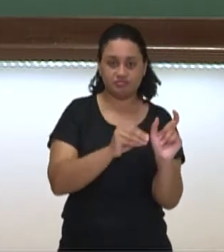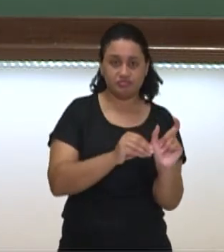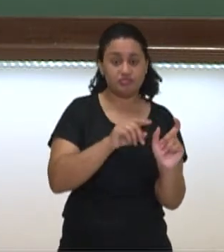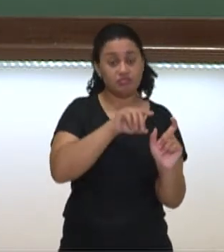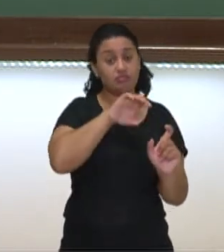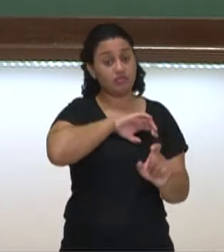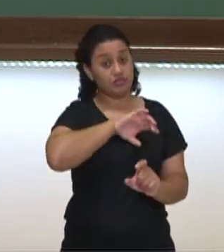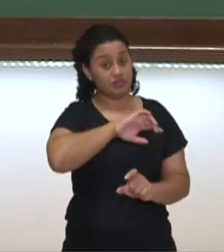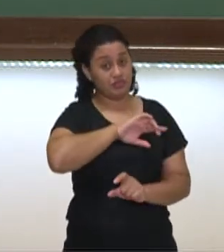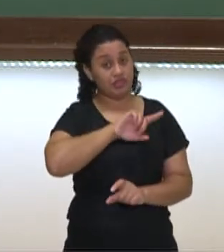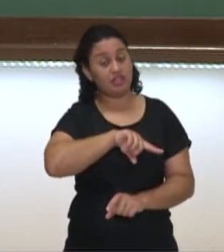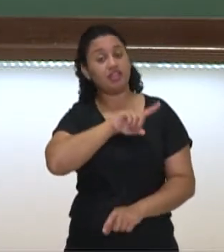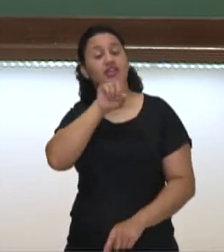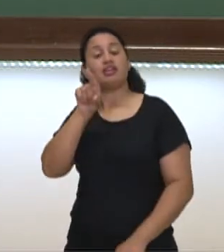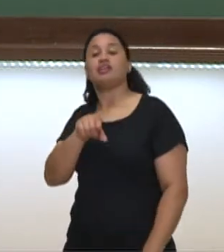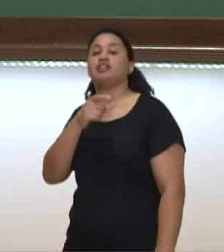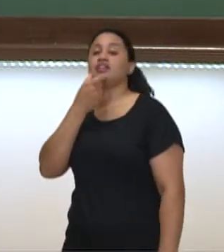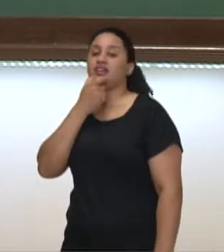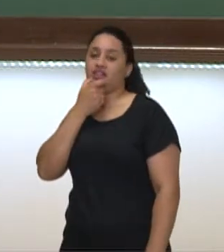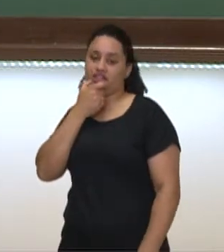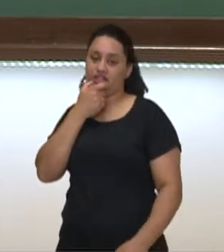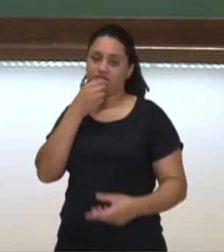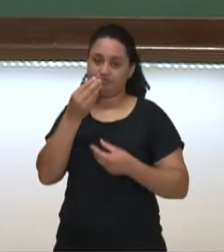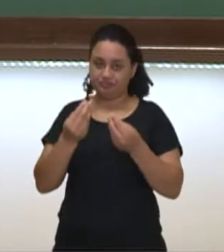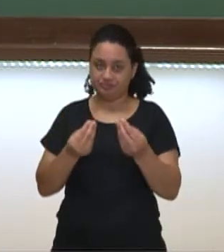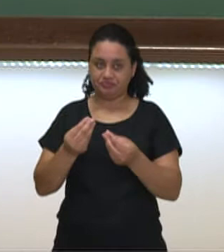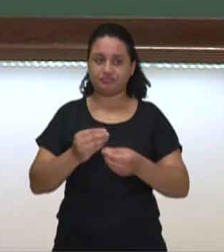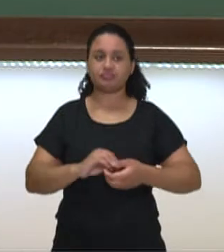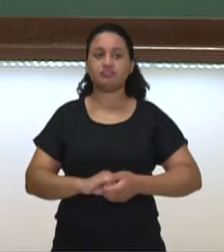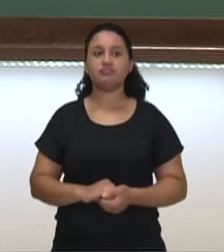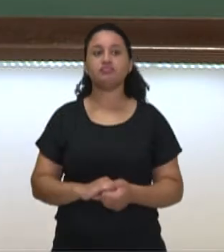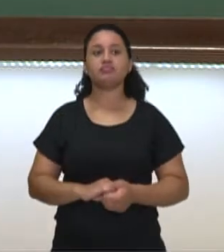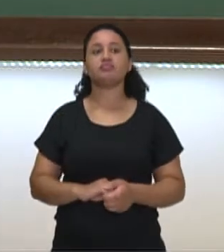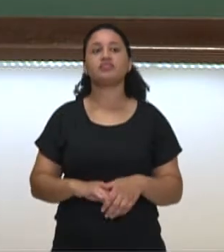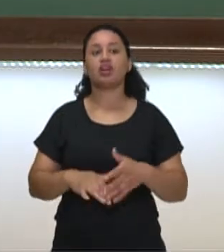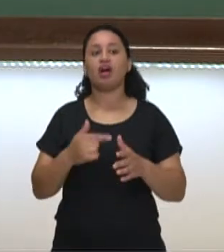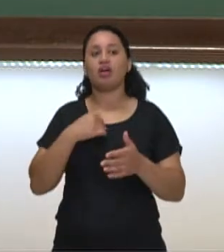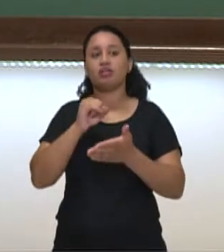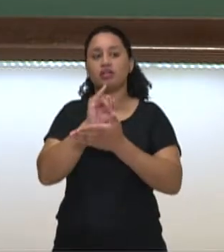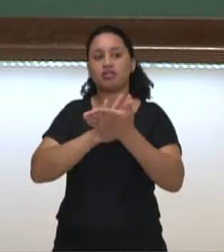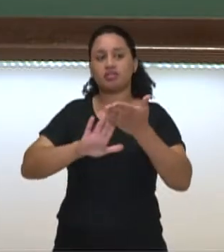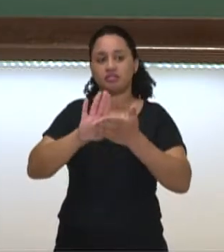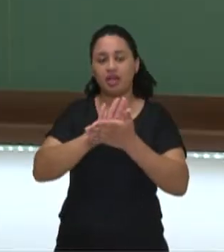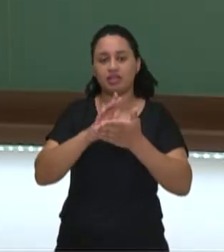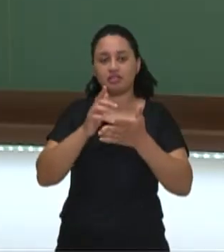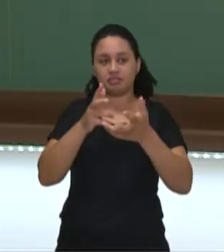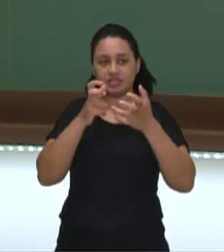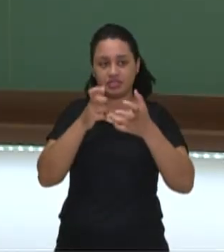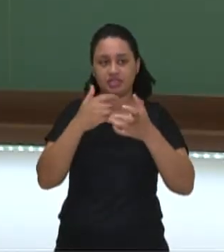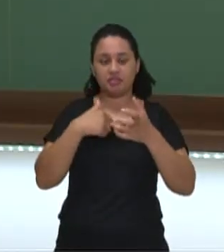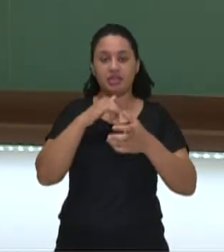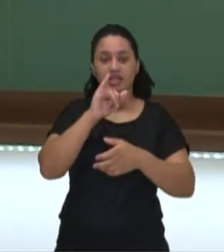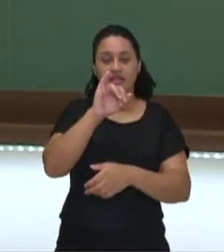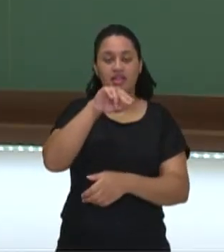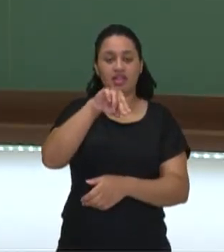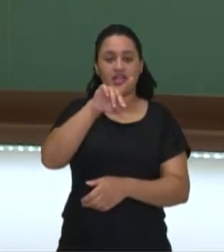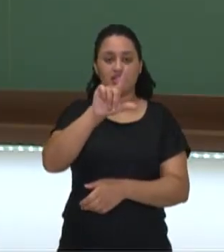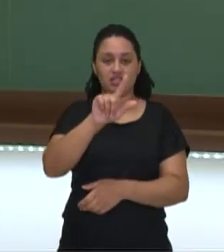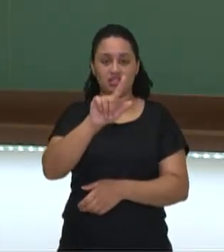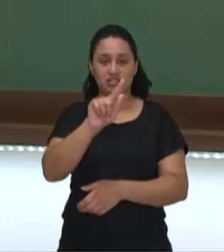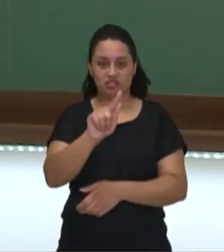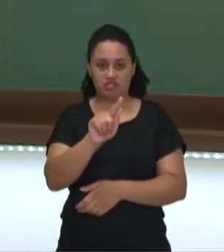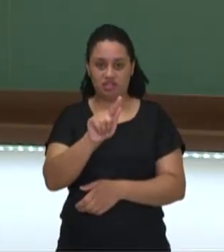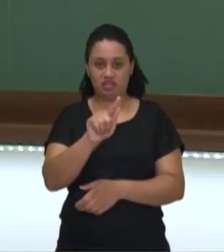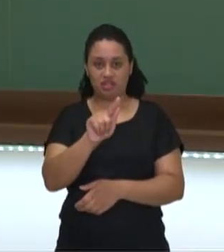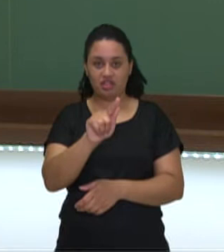a equivalência dos verbos em ambas as línguas, tá bom? Coloquei, inclusive, essa imagem aqui, olha, tá vendo? O ing fica